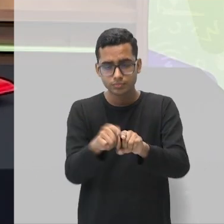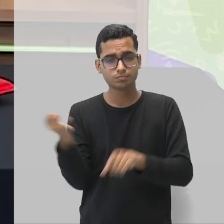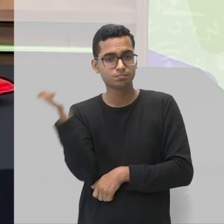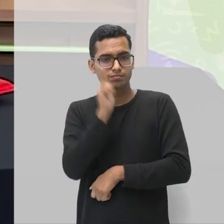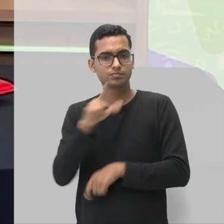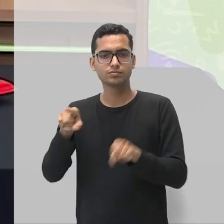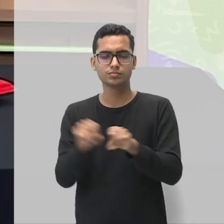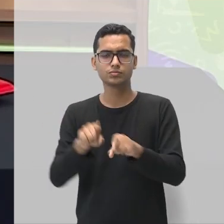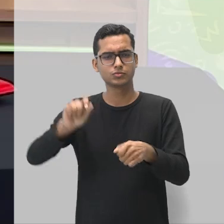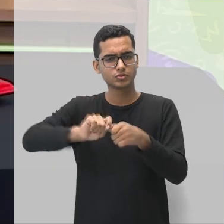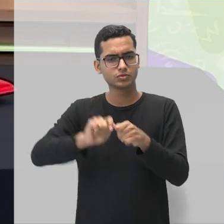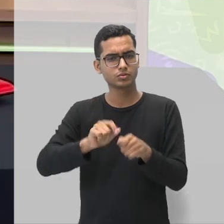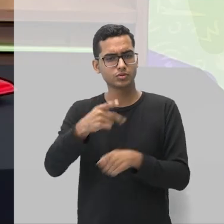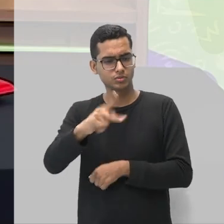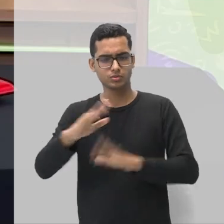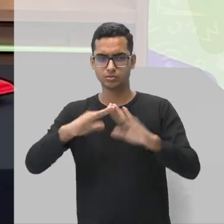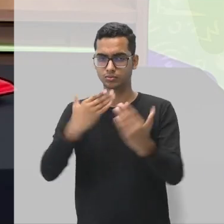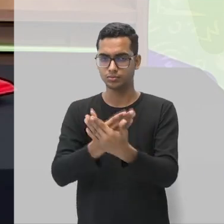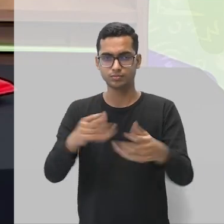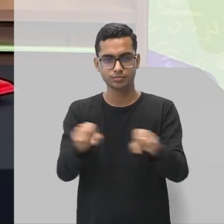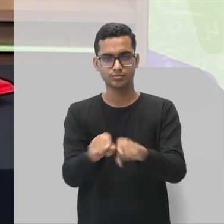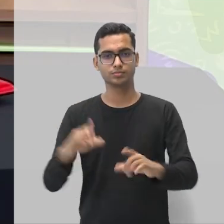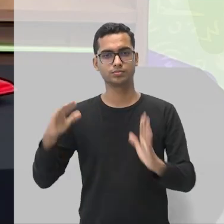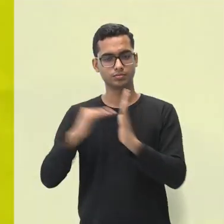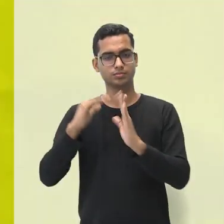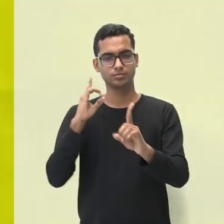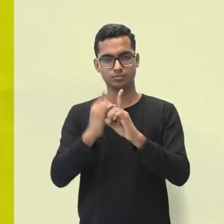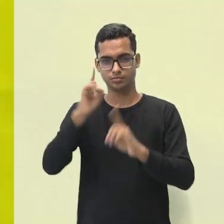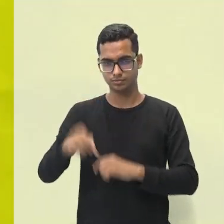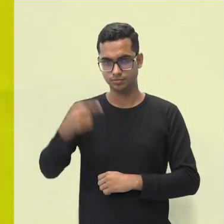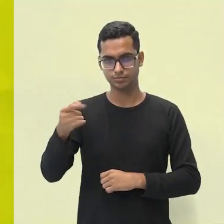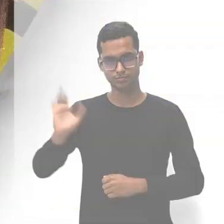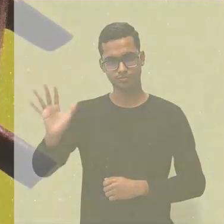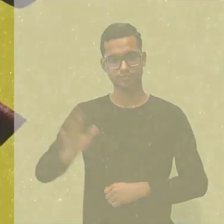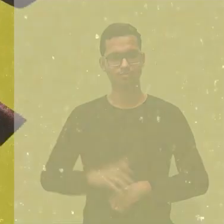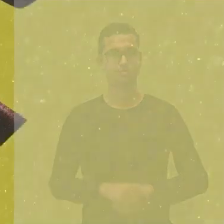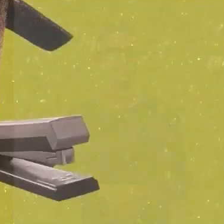consigam reproduzir aí na escola. Até mais!